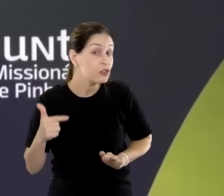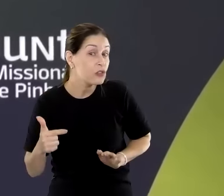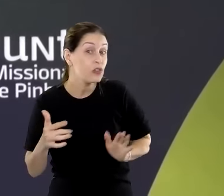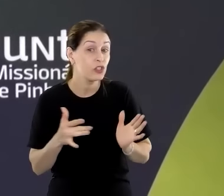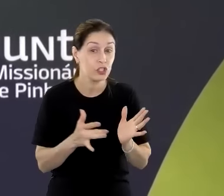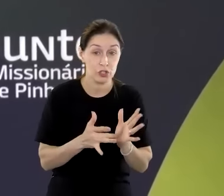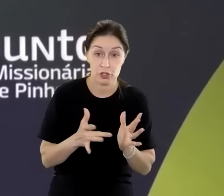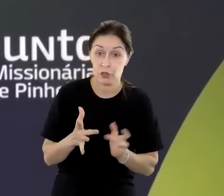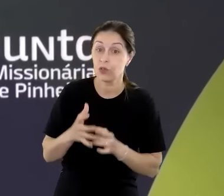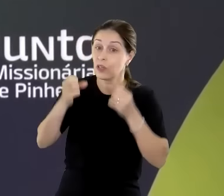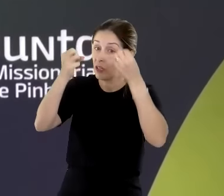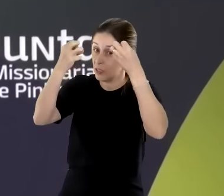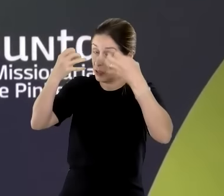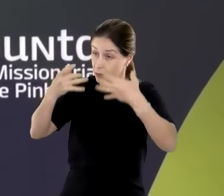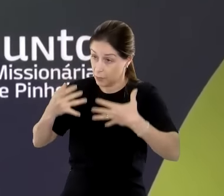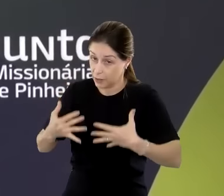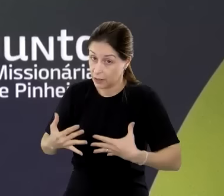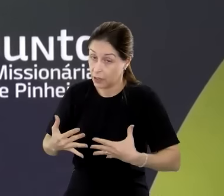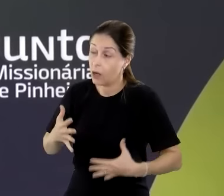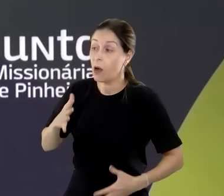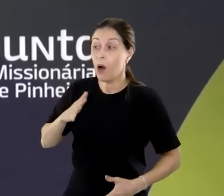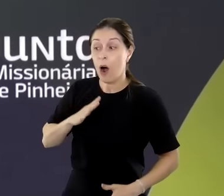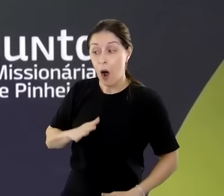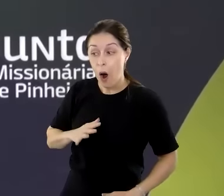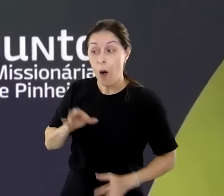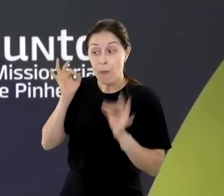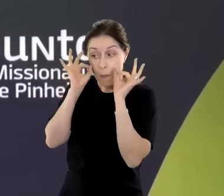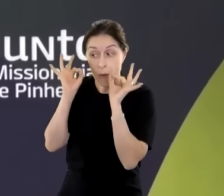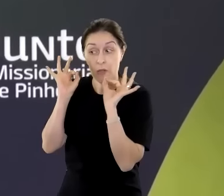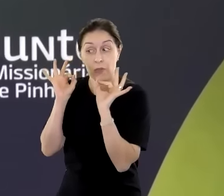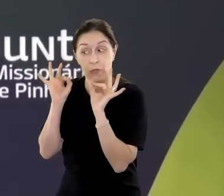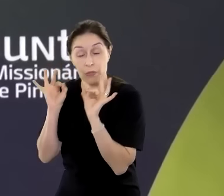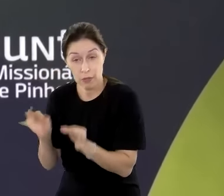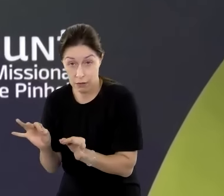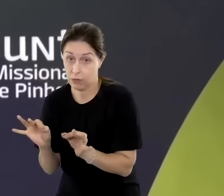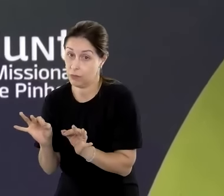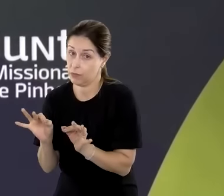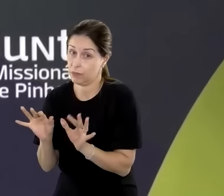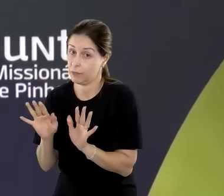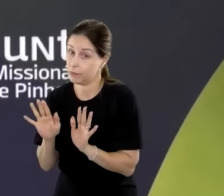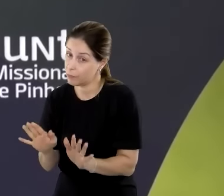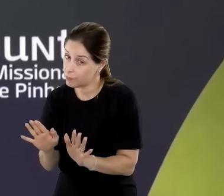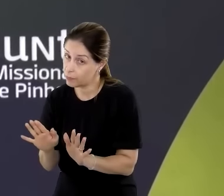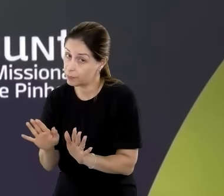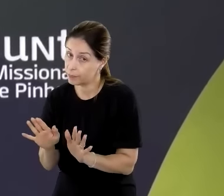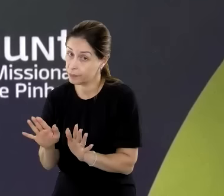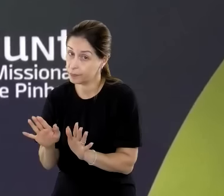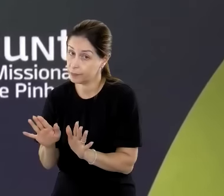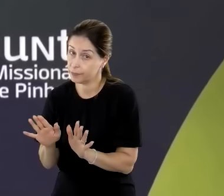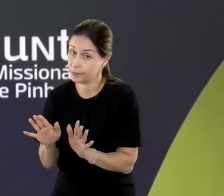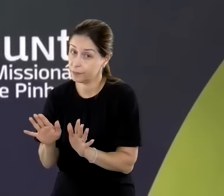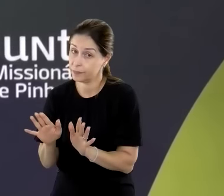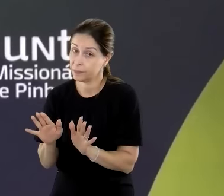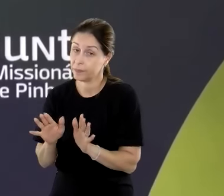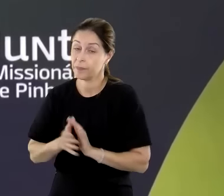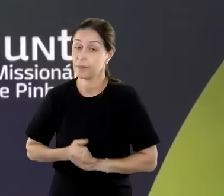vos advirto. Hoje o pastor Orival pregou de manhã dizendo que pregação passa por advertência.